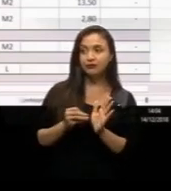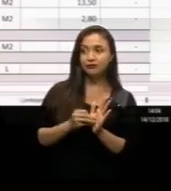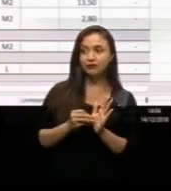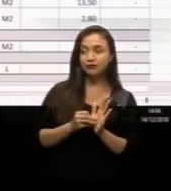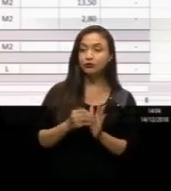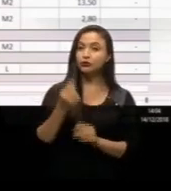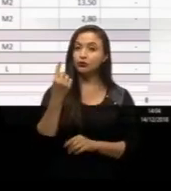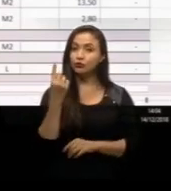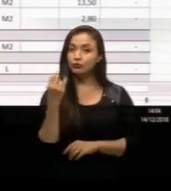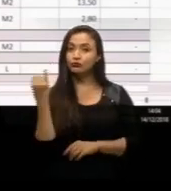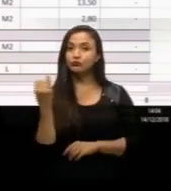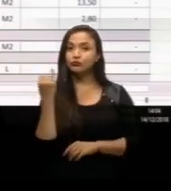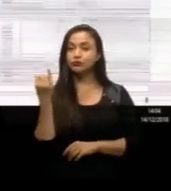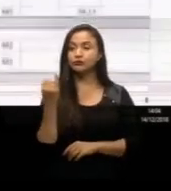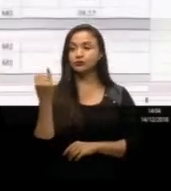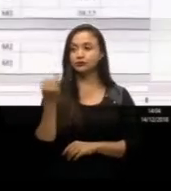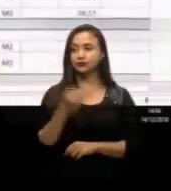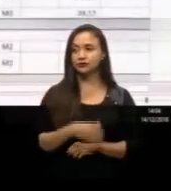um item.